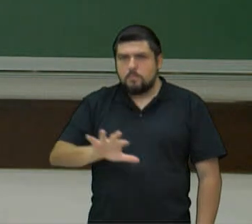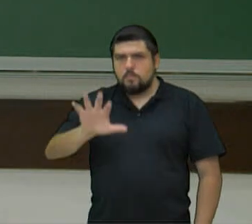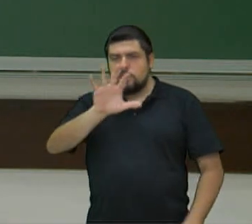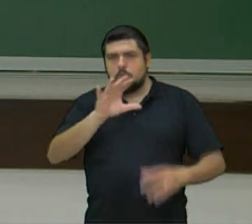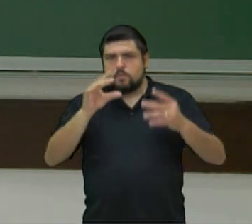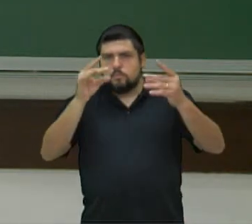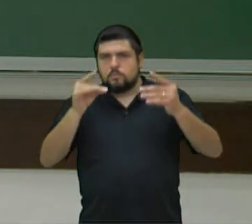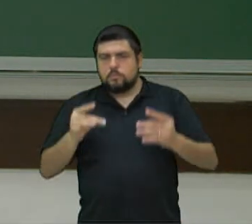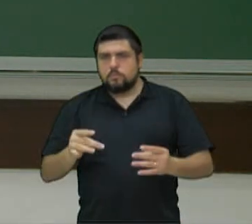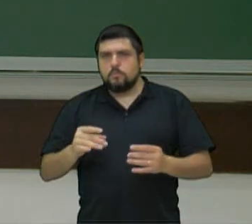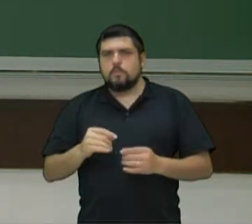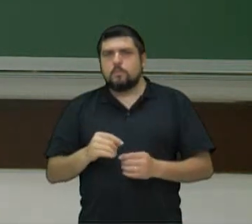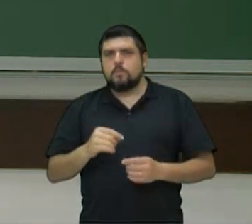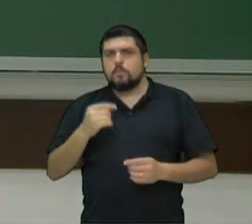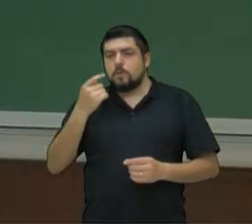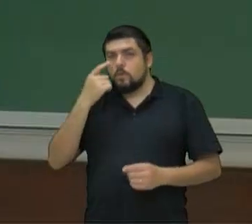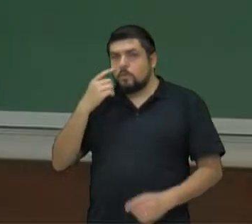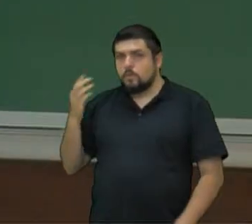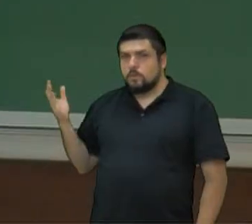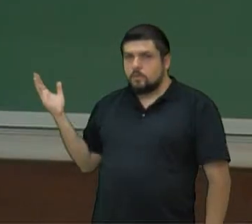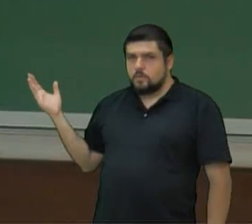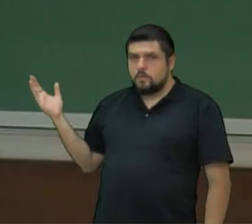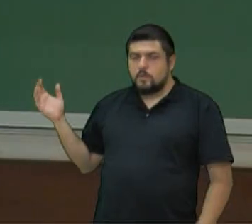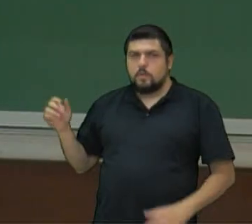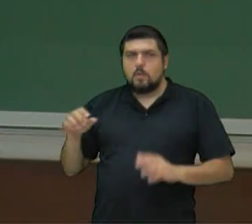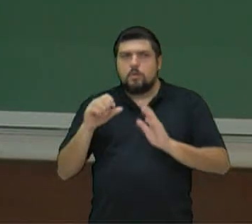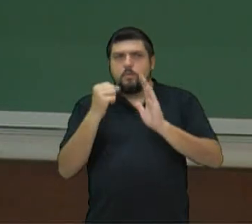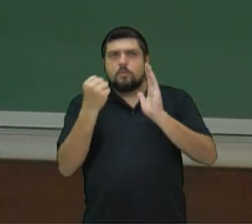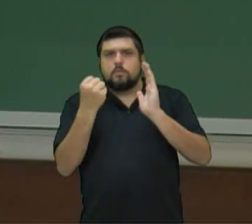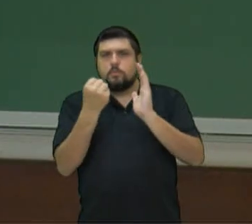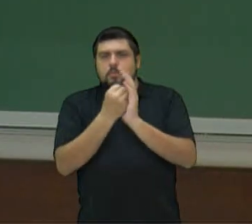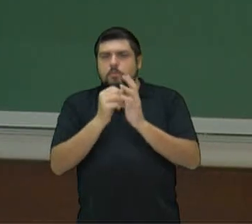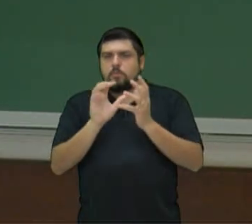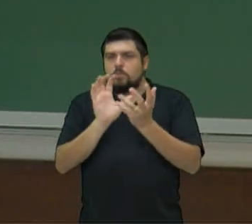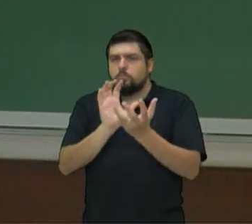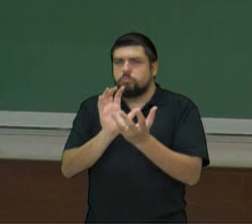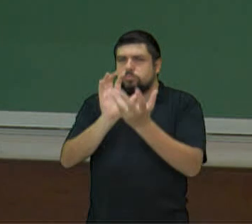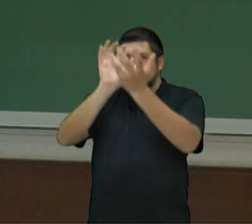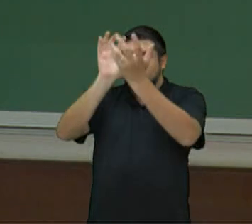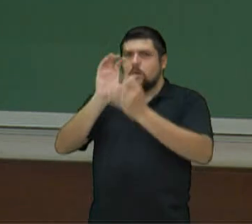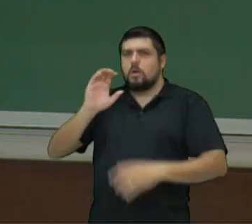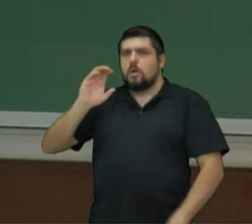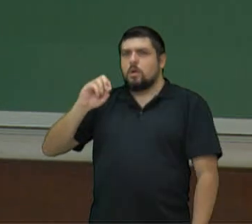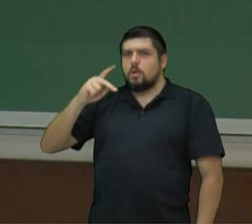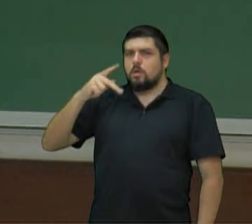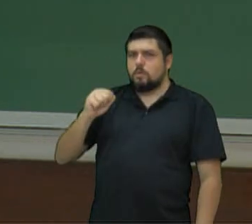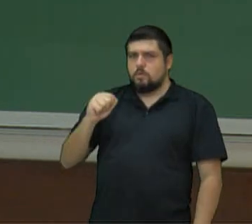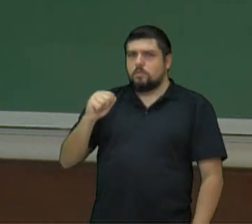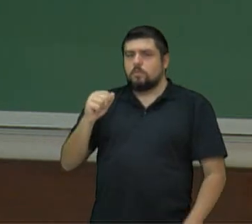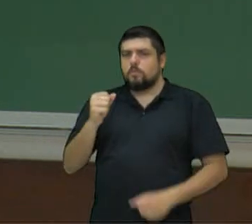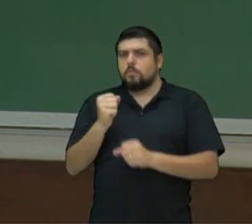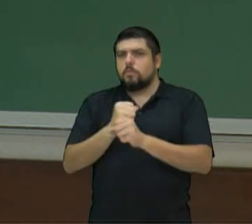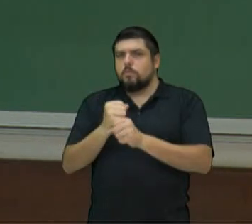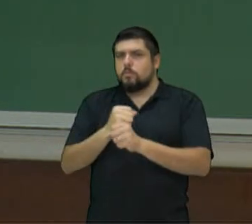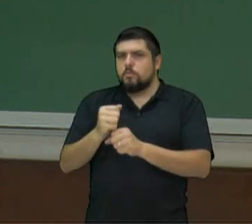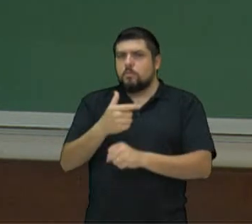ó, o símbolo da Copa do Mundo. Então, ele foi lançado na época da Copa do Mundo de 2018. E ele traz